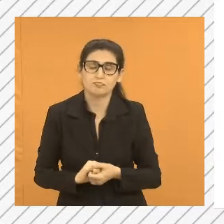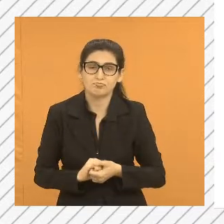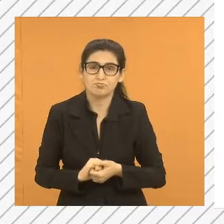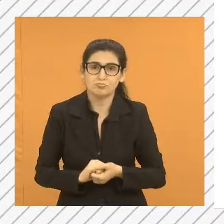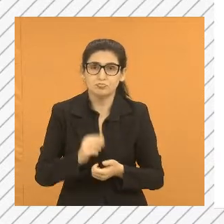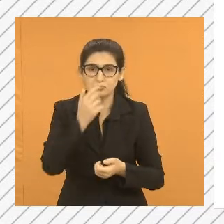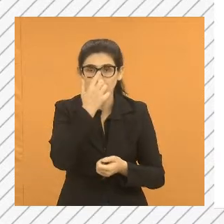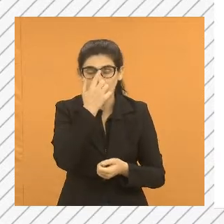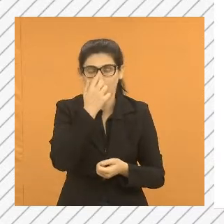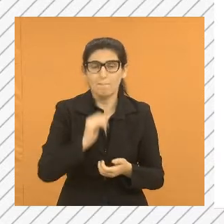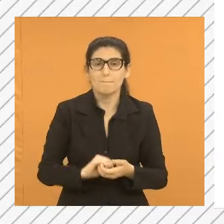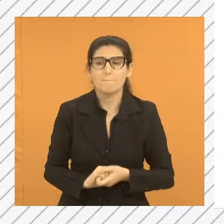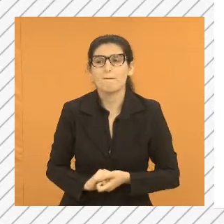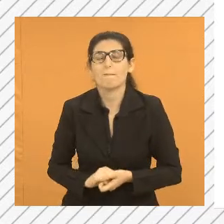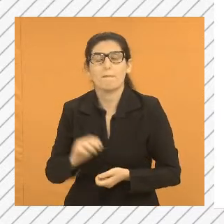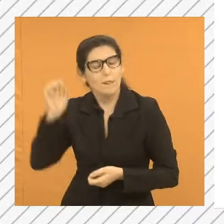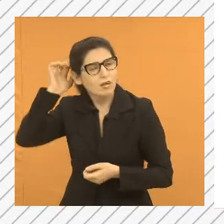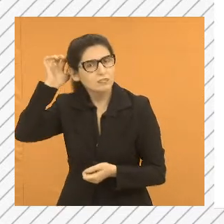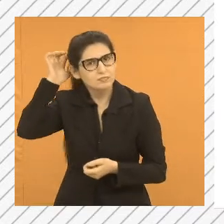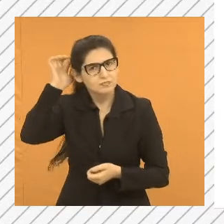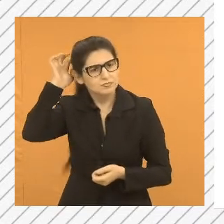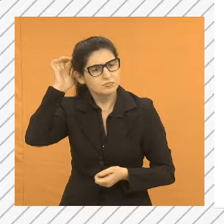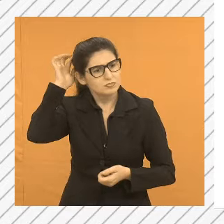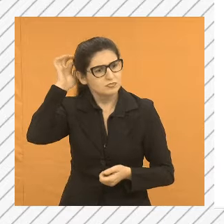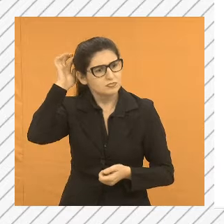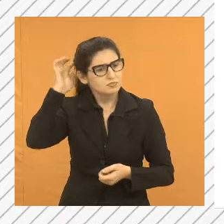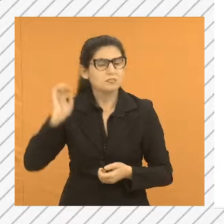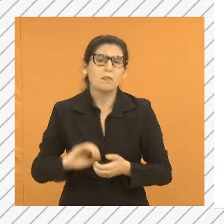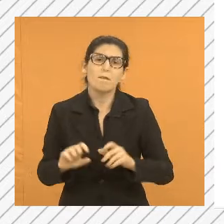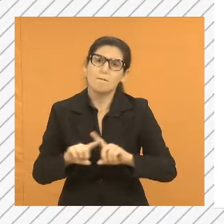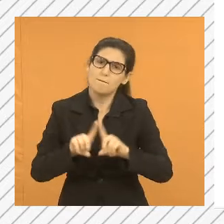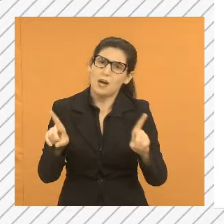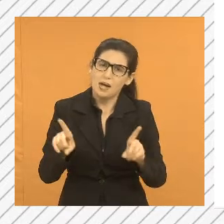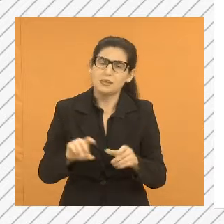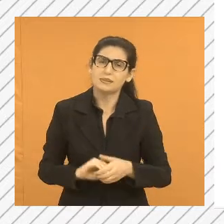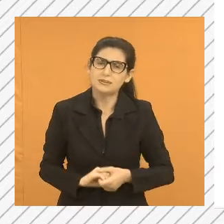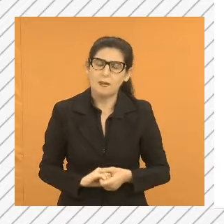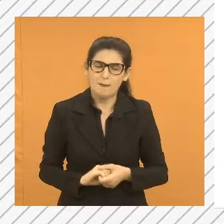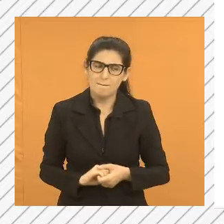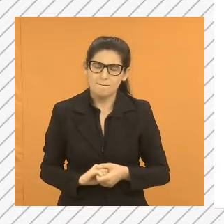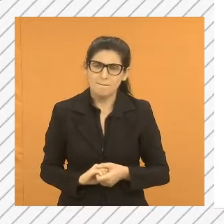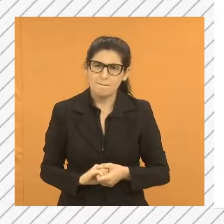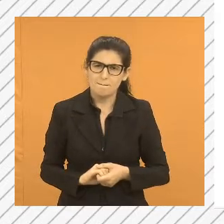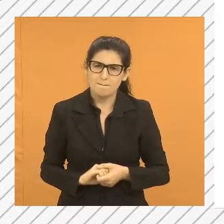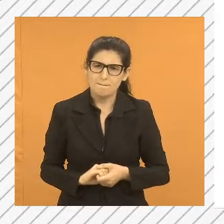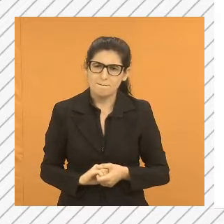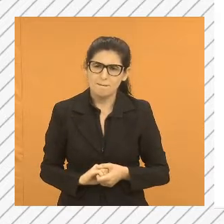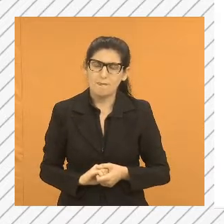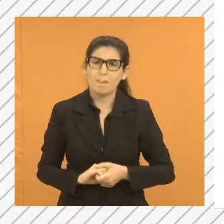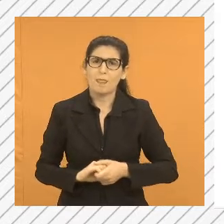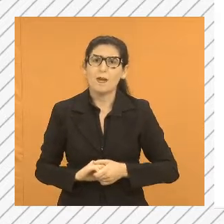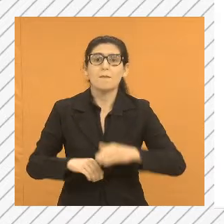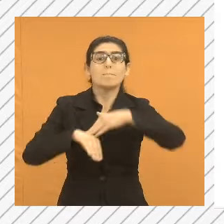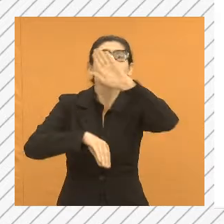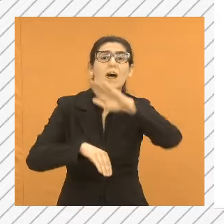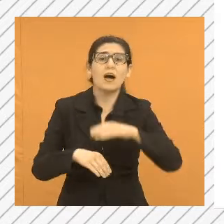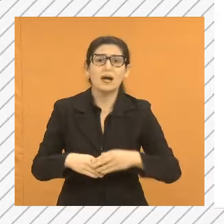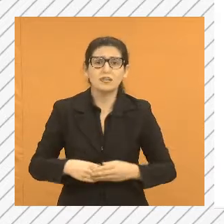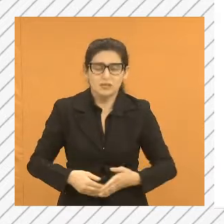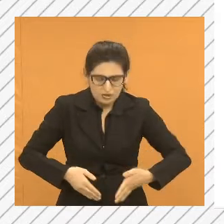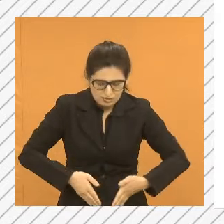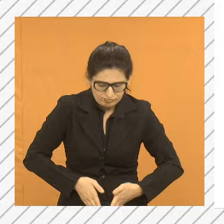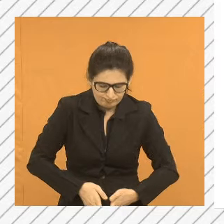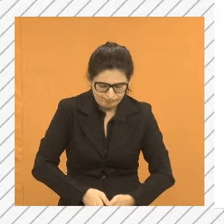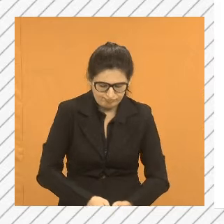paridade aí, mas com um leve crescimento do parto vaginal em detrimento do